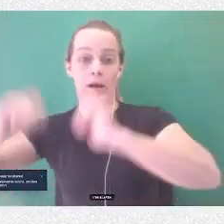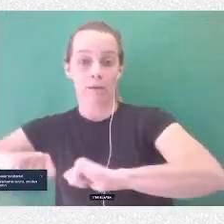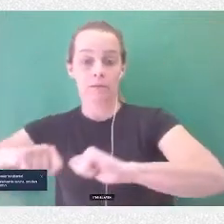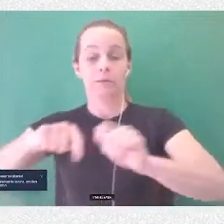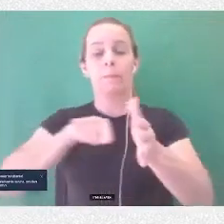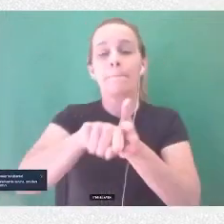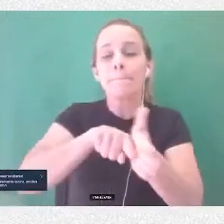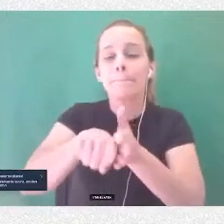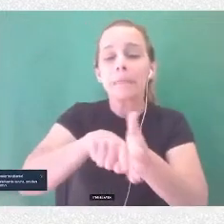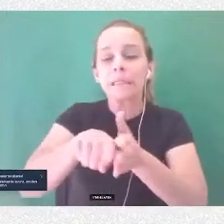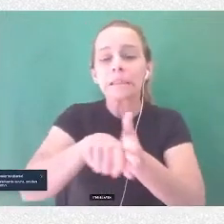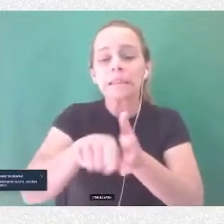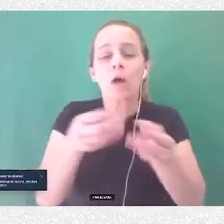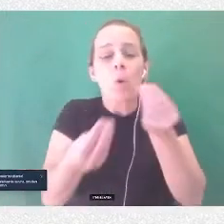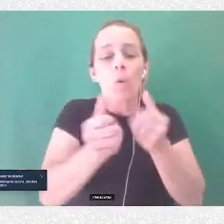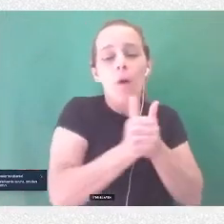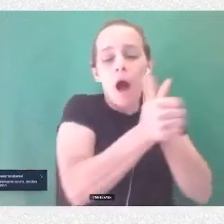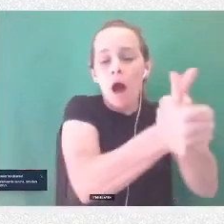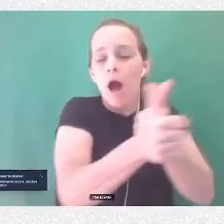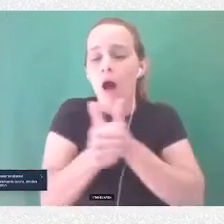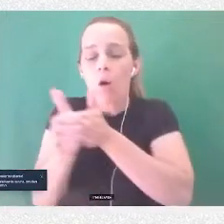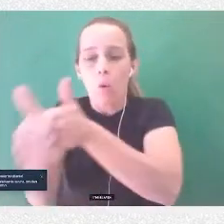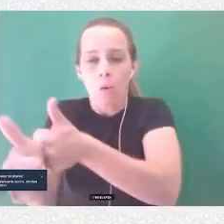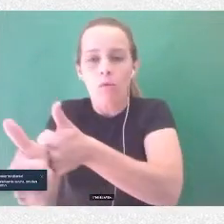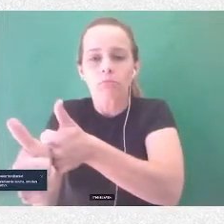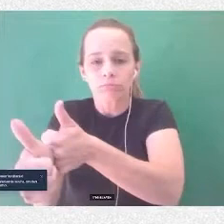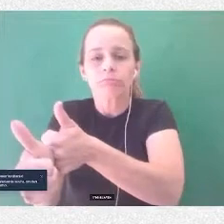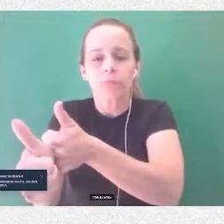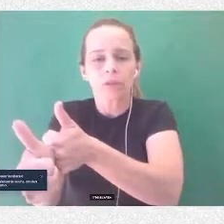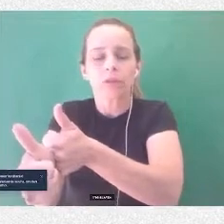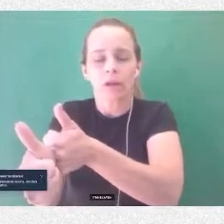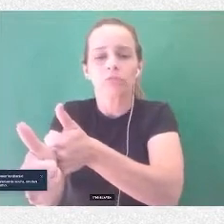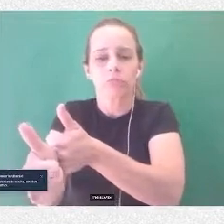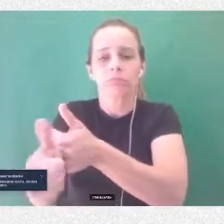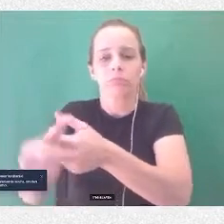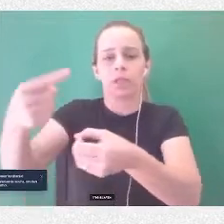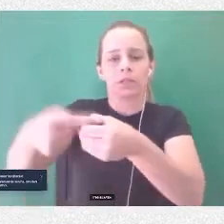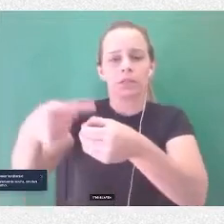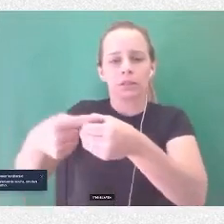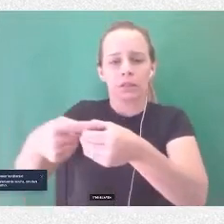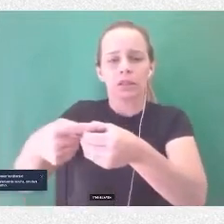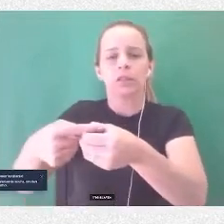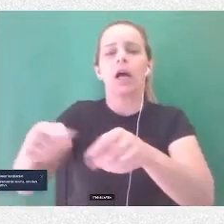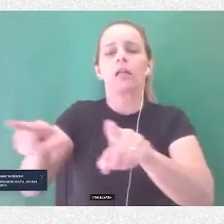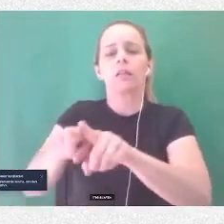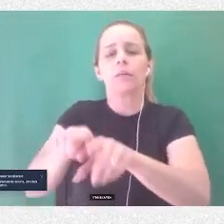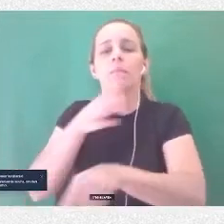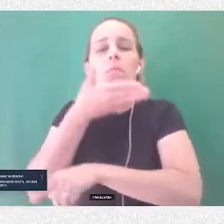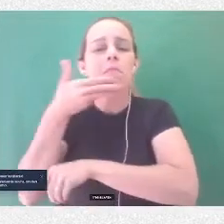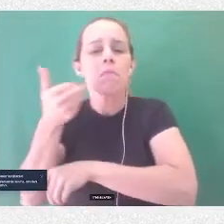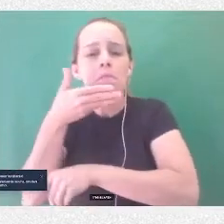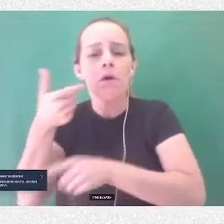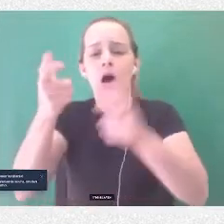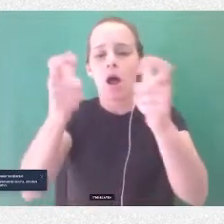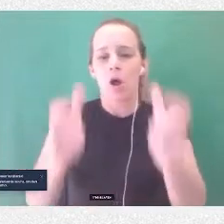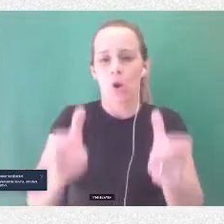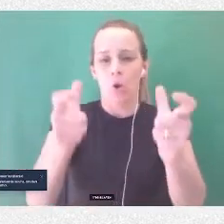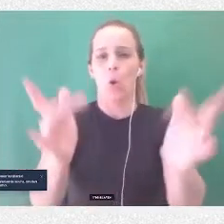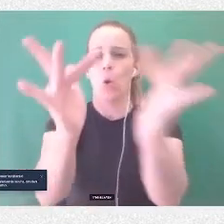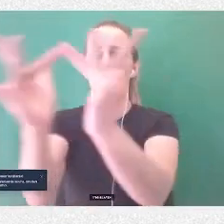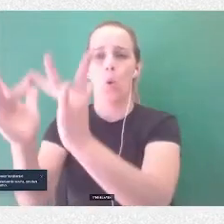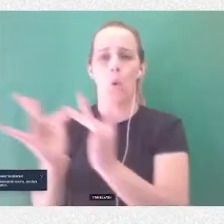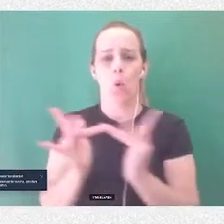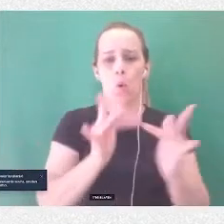de acompanhar essa cidade sem muita interferência de trânsito ou de contato com outras